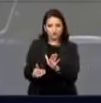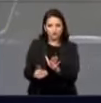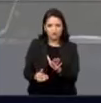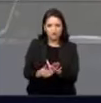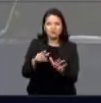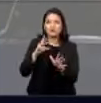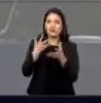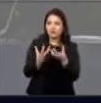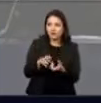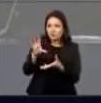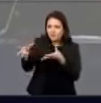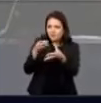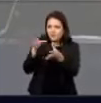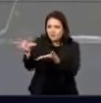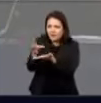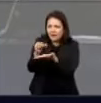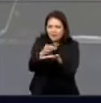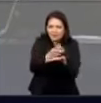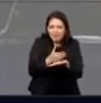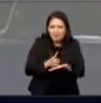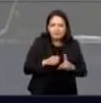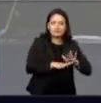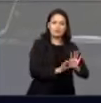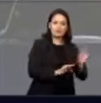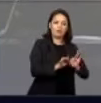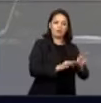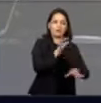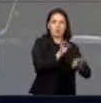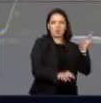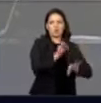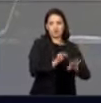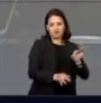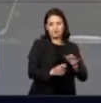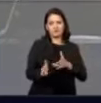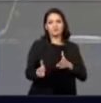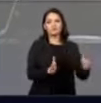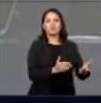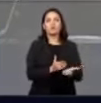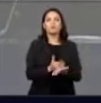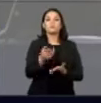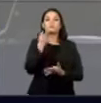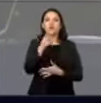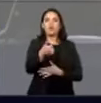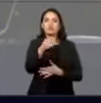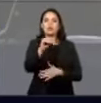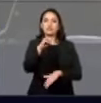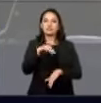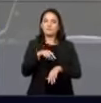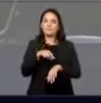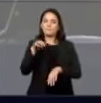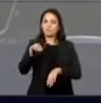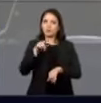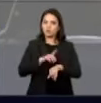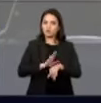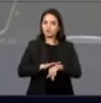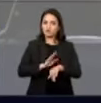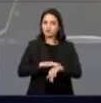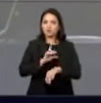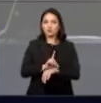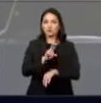ação. Eu começo convidando para falar, pelo prazo de 10 minutos, o doutor José